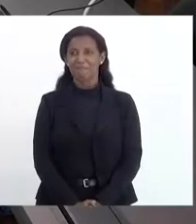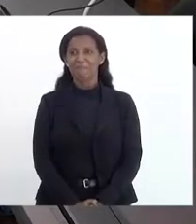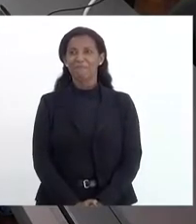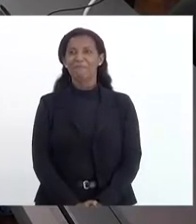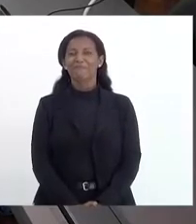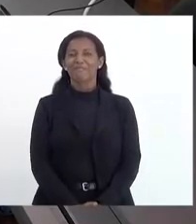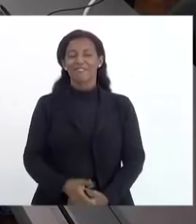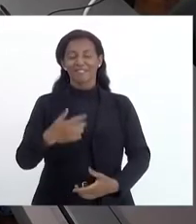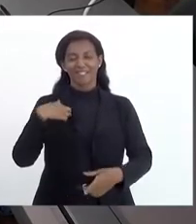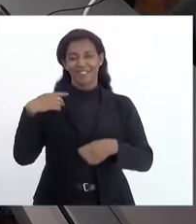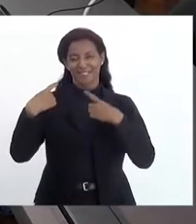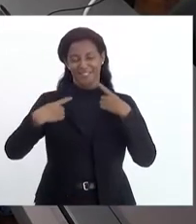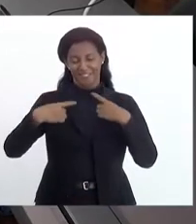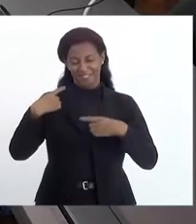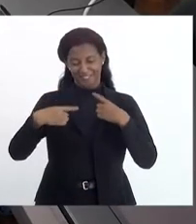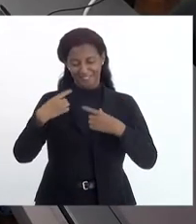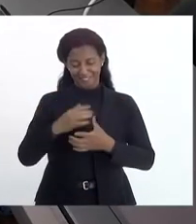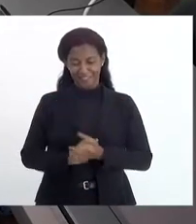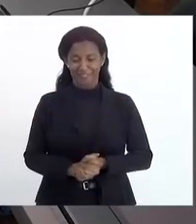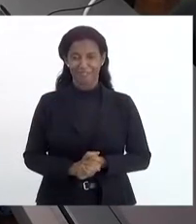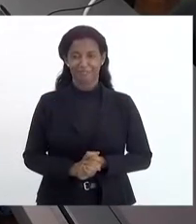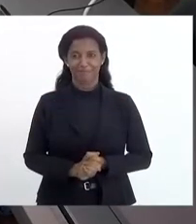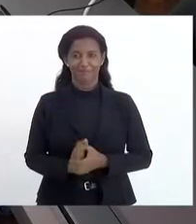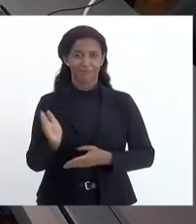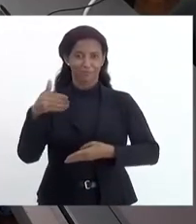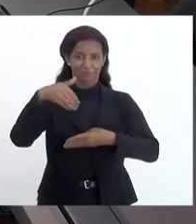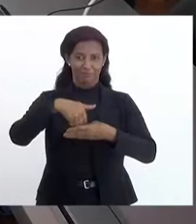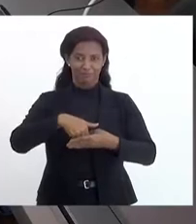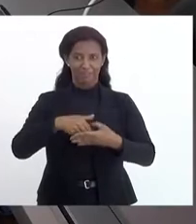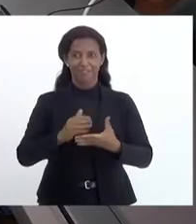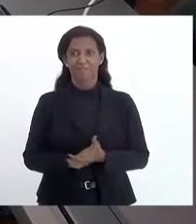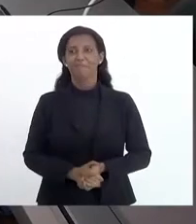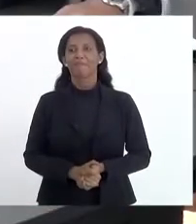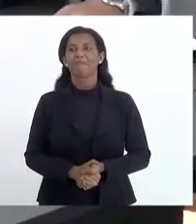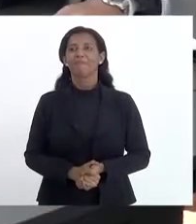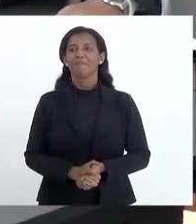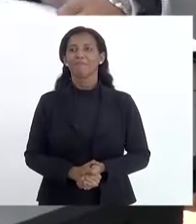Em discussão, em votação,